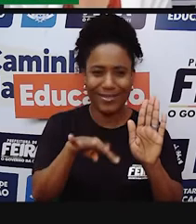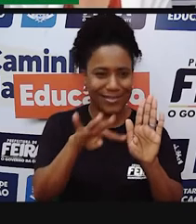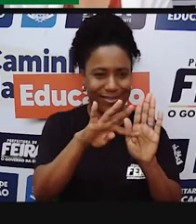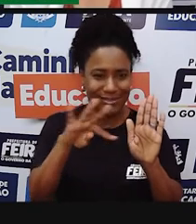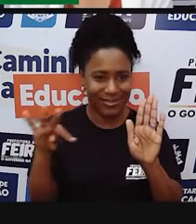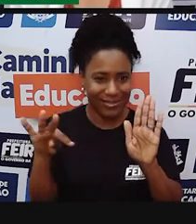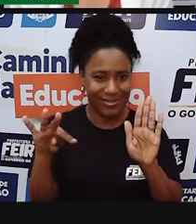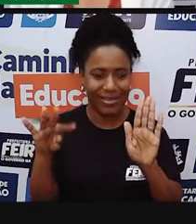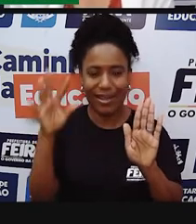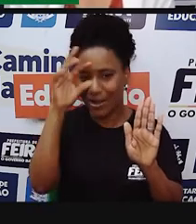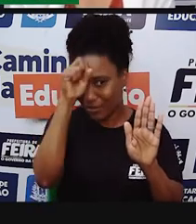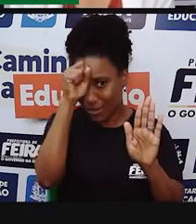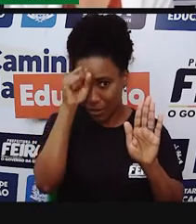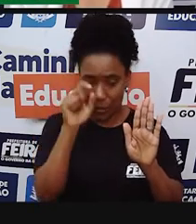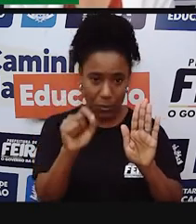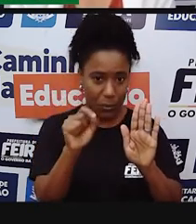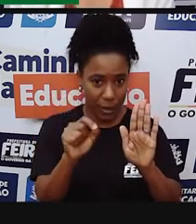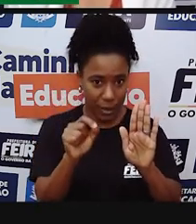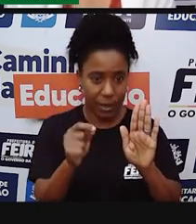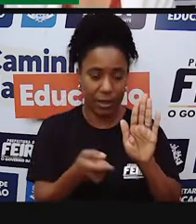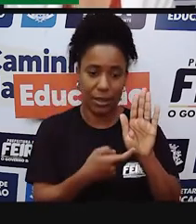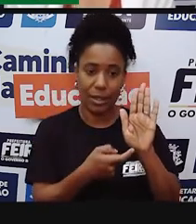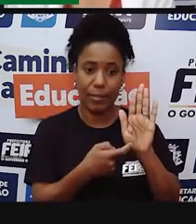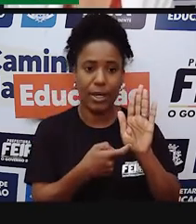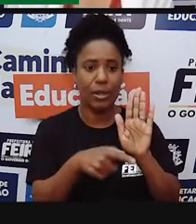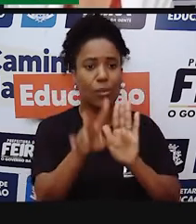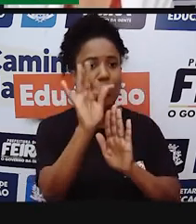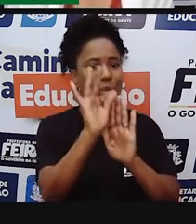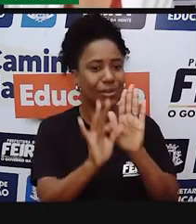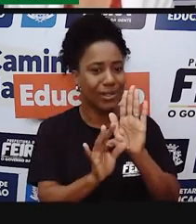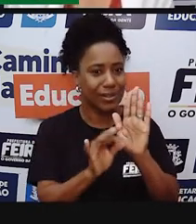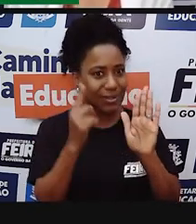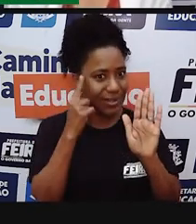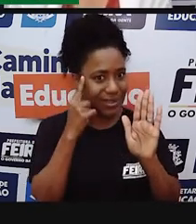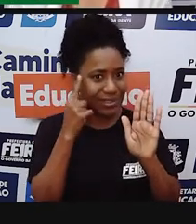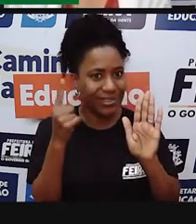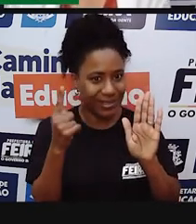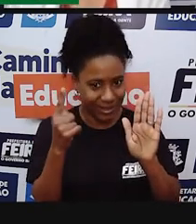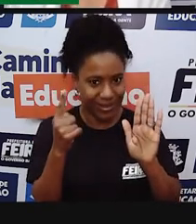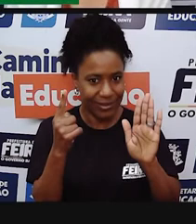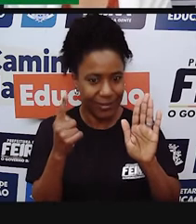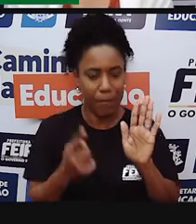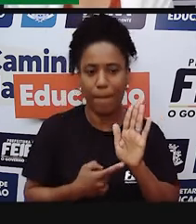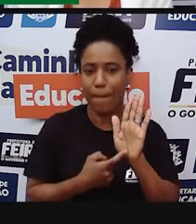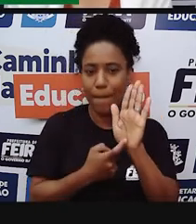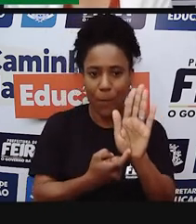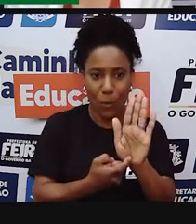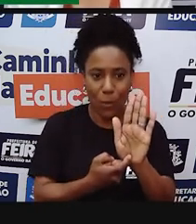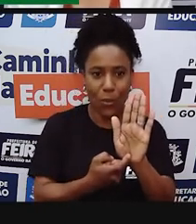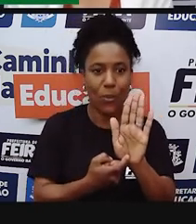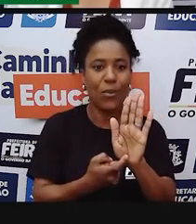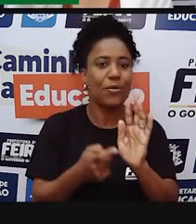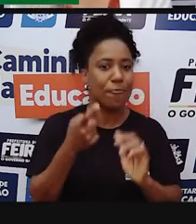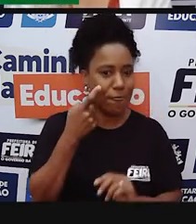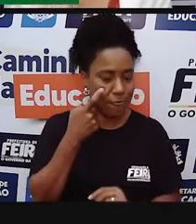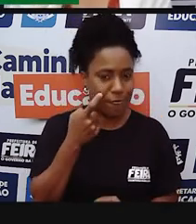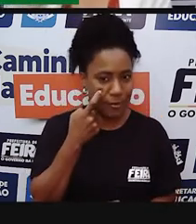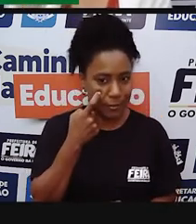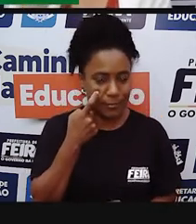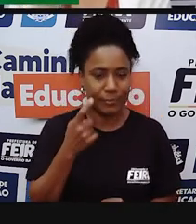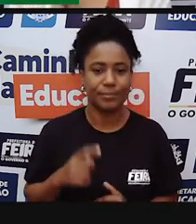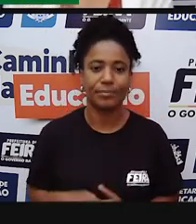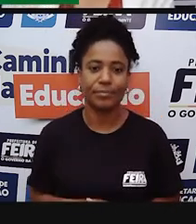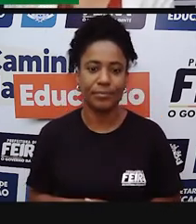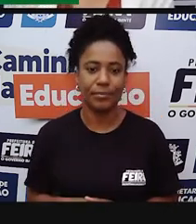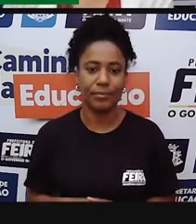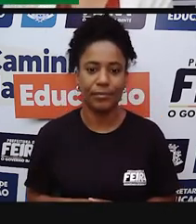e também no texto que nós acabamos de ler os demonstrativos e para nós porém